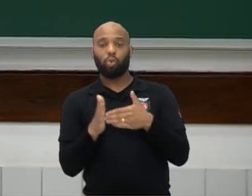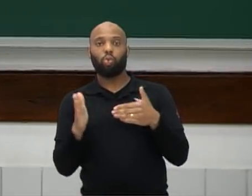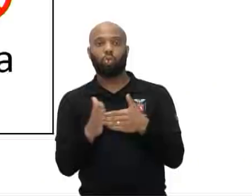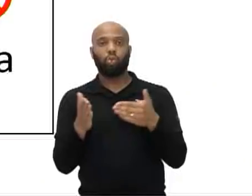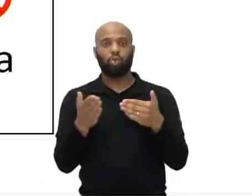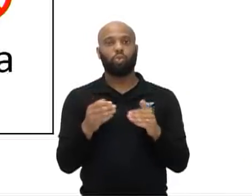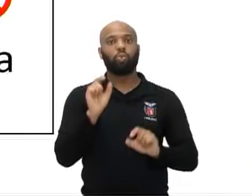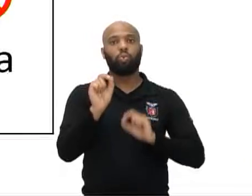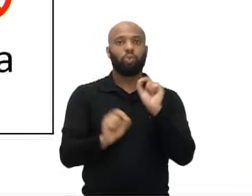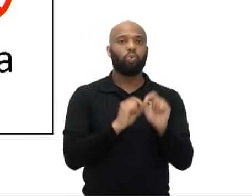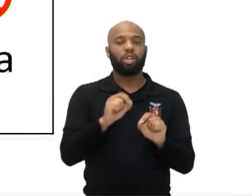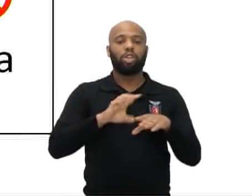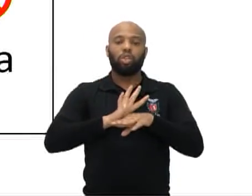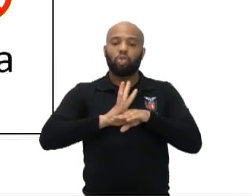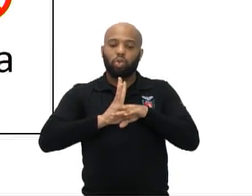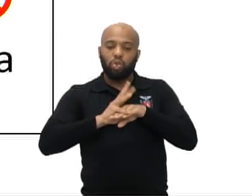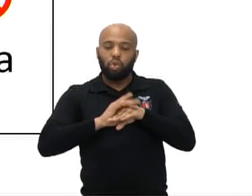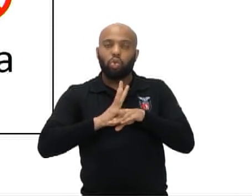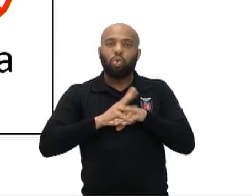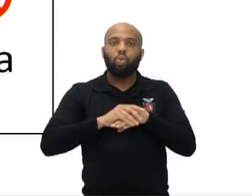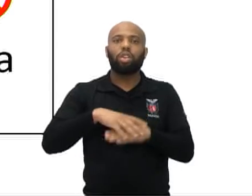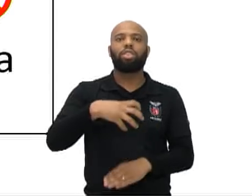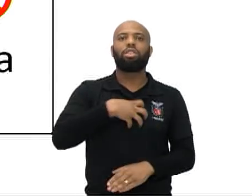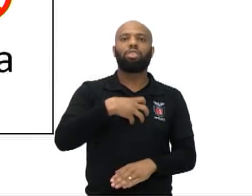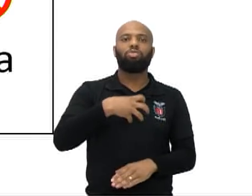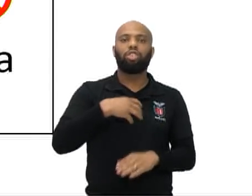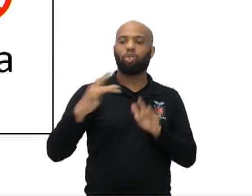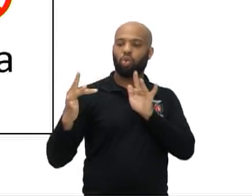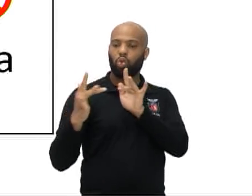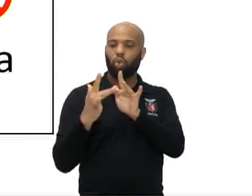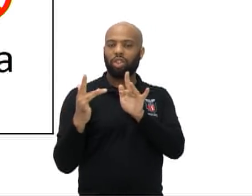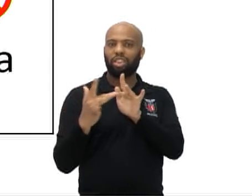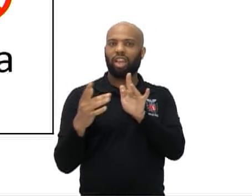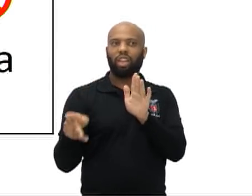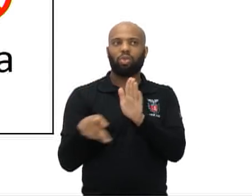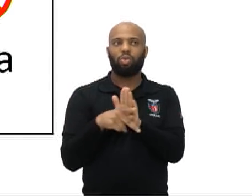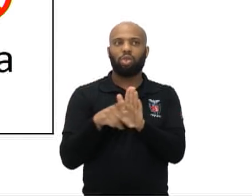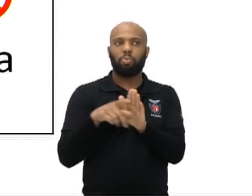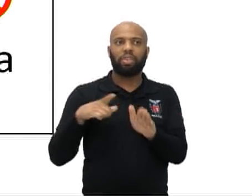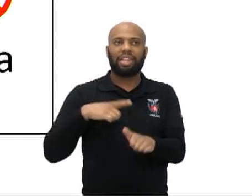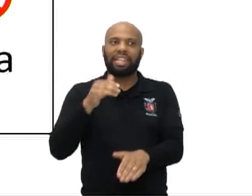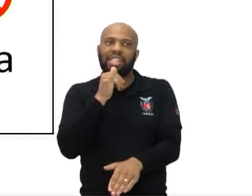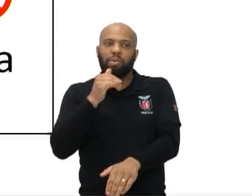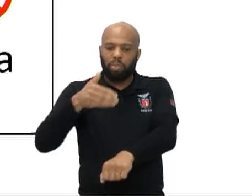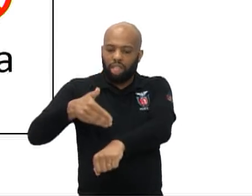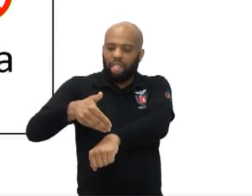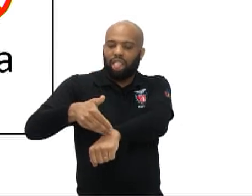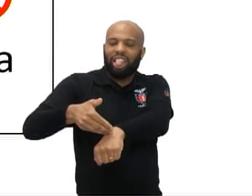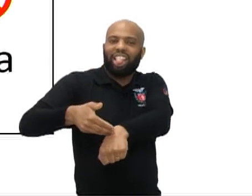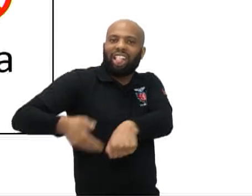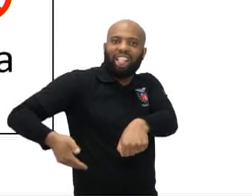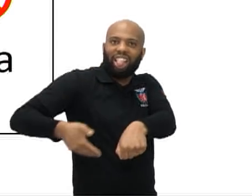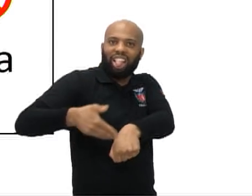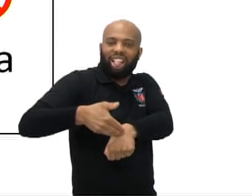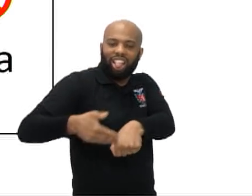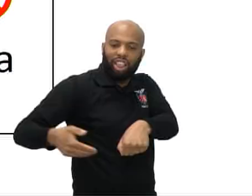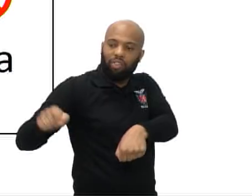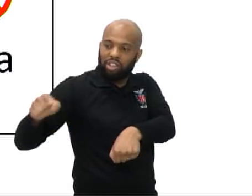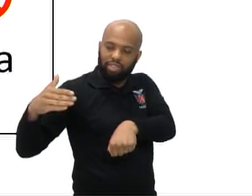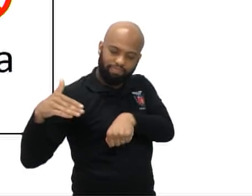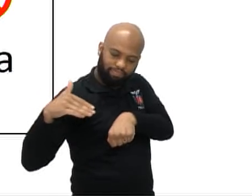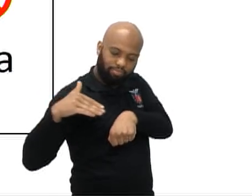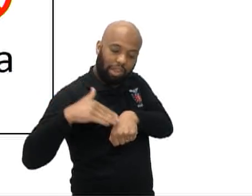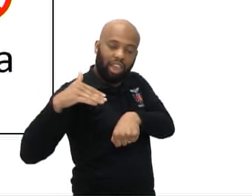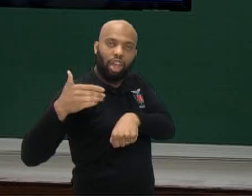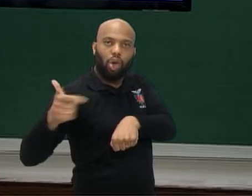pessoal, aquelas doenças que são transmitidas pelo contato com a lesão. Se você encostar na lesão, no ferimento da